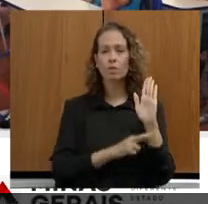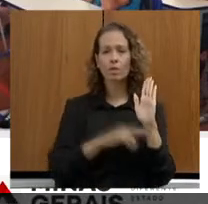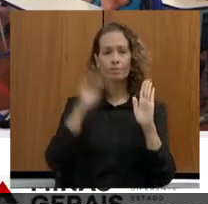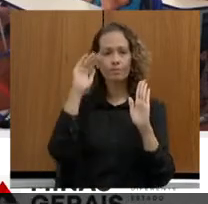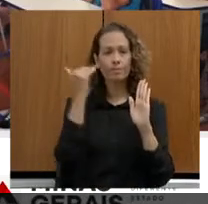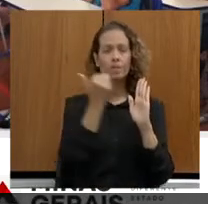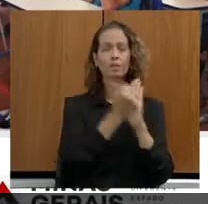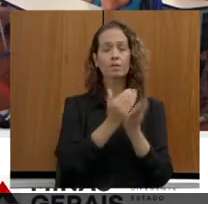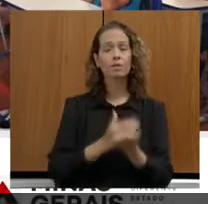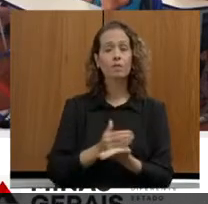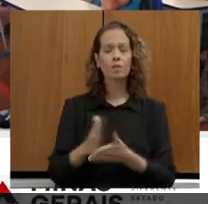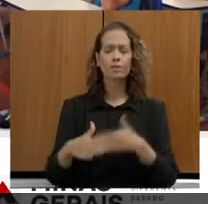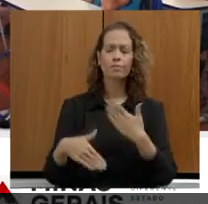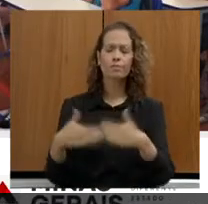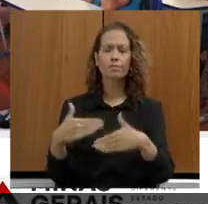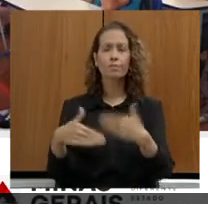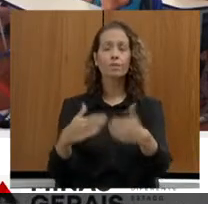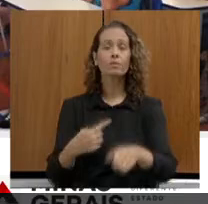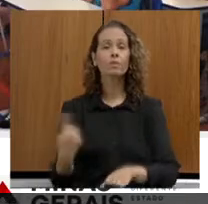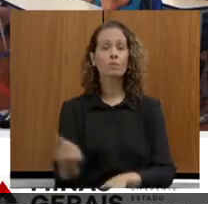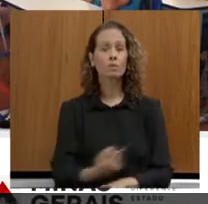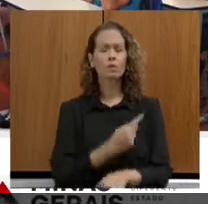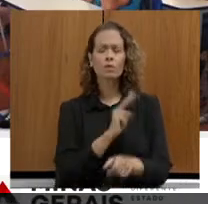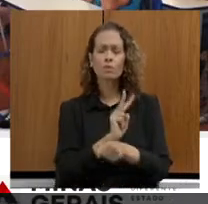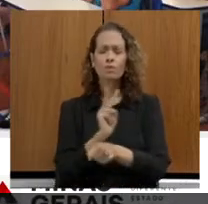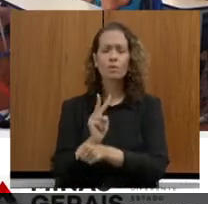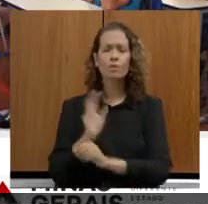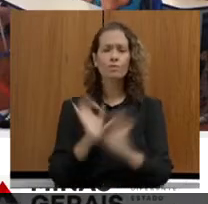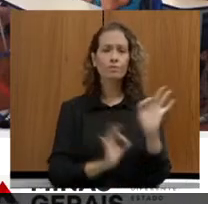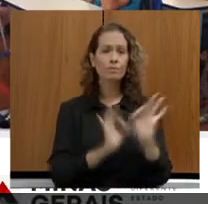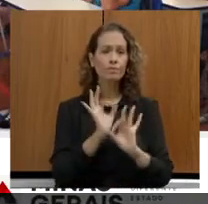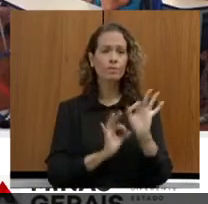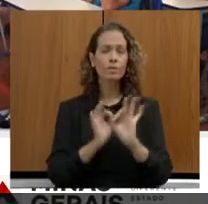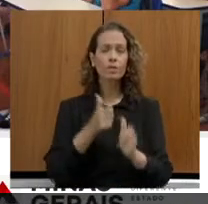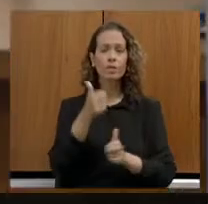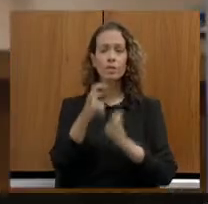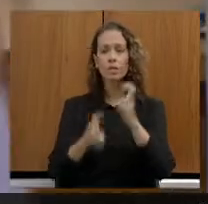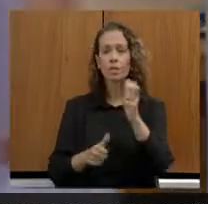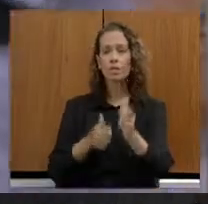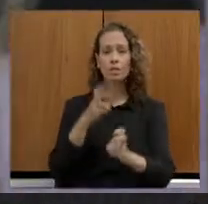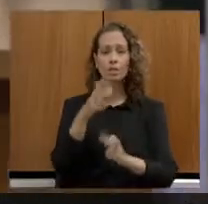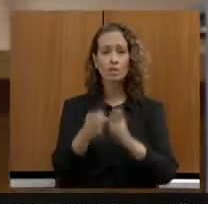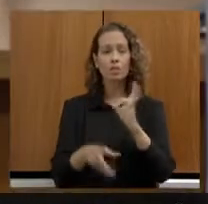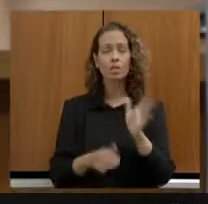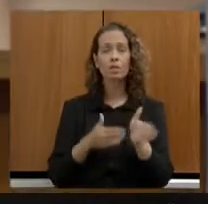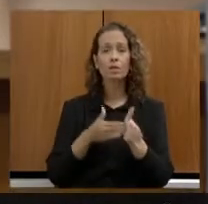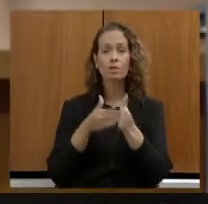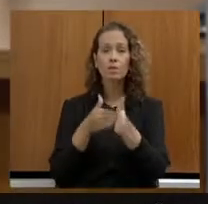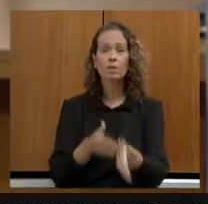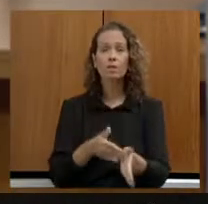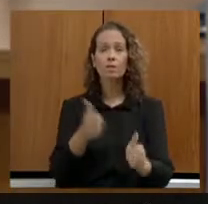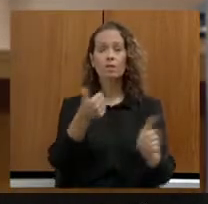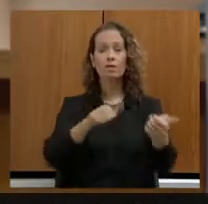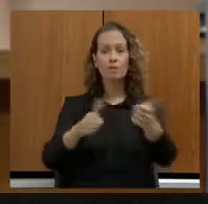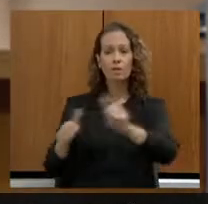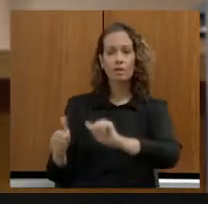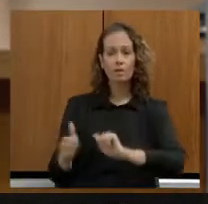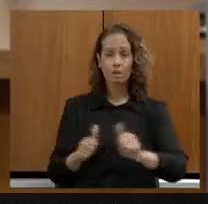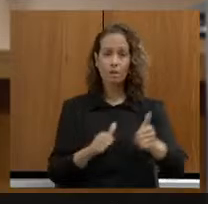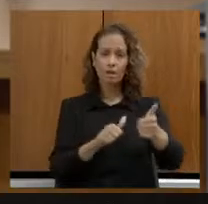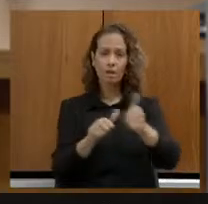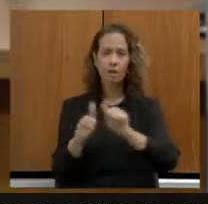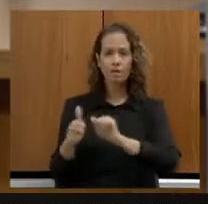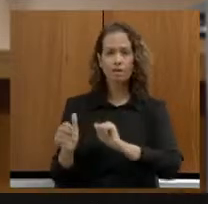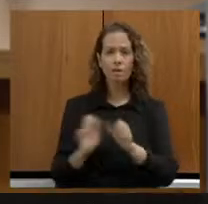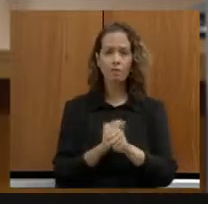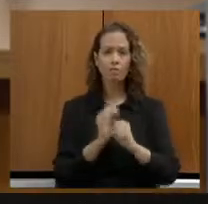início progressivo em que a gente foi cuidadosamente a cada 15 dias fazendo acompanhamento avaliação epidemiológica sempre